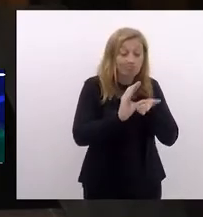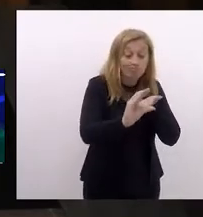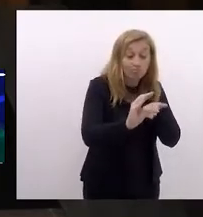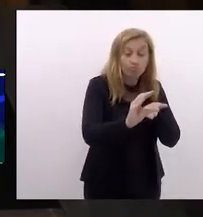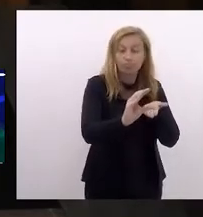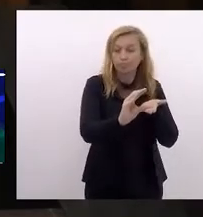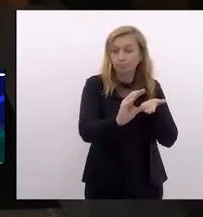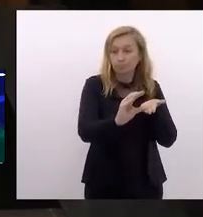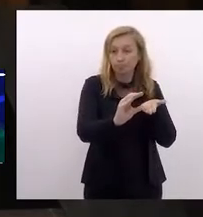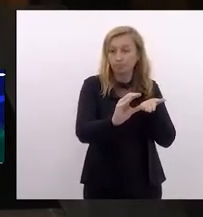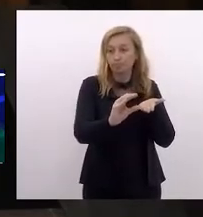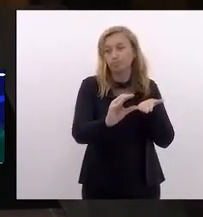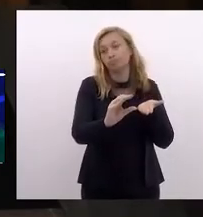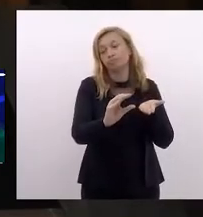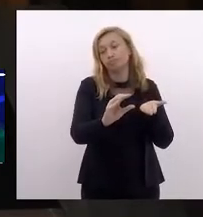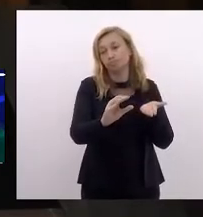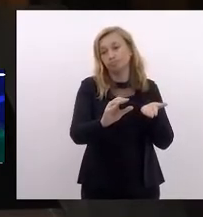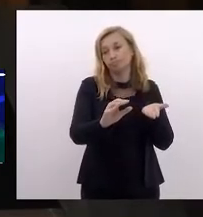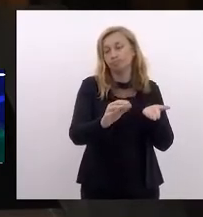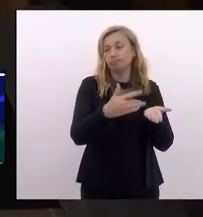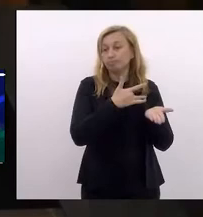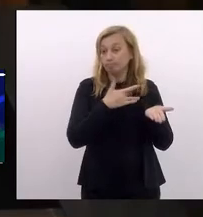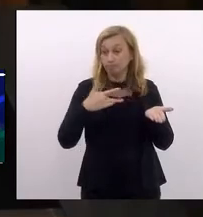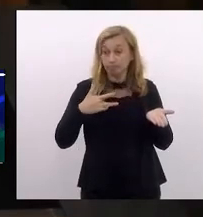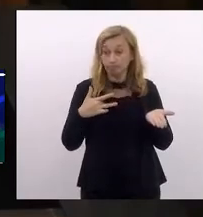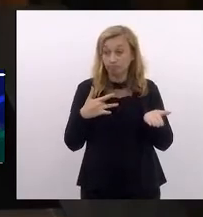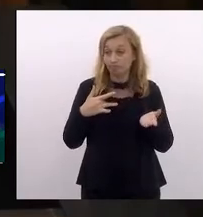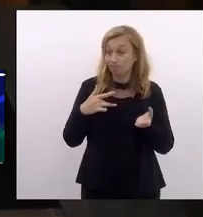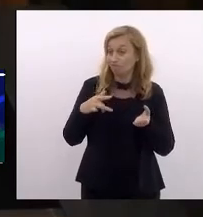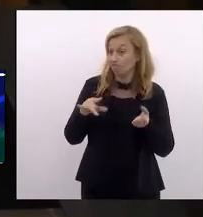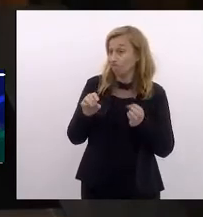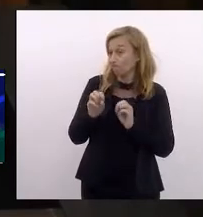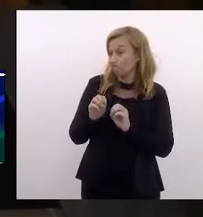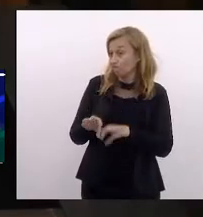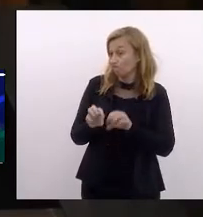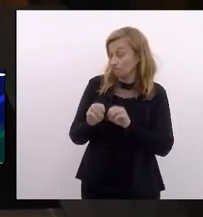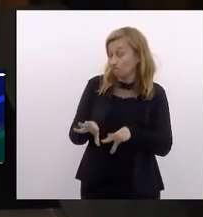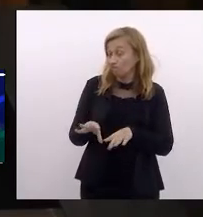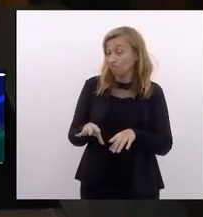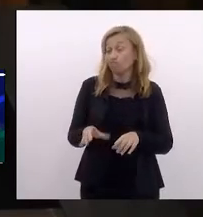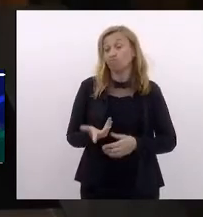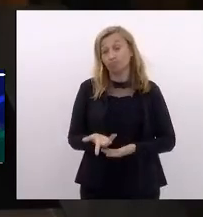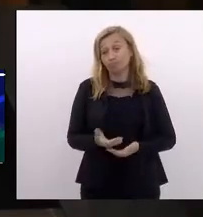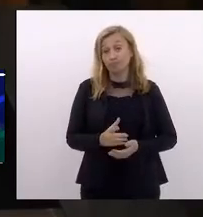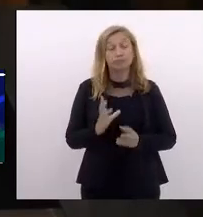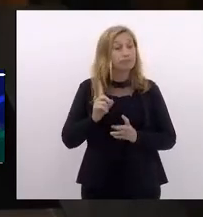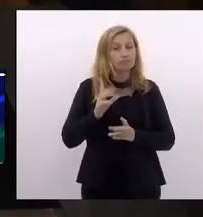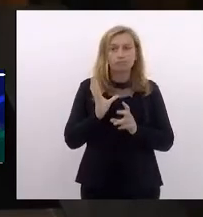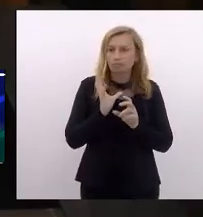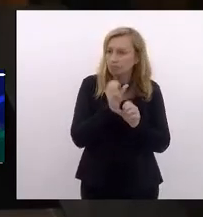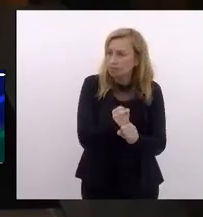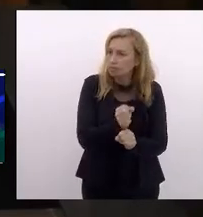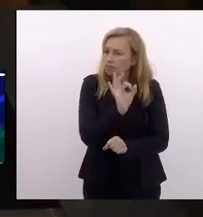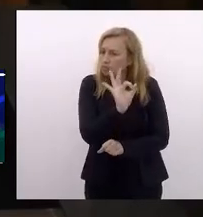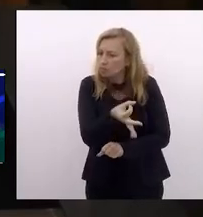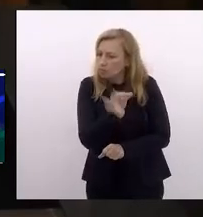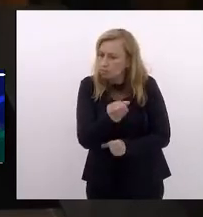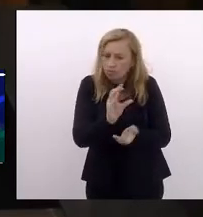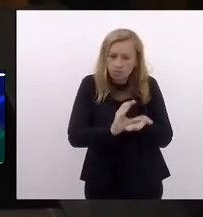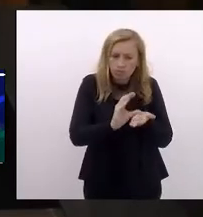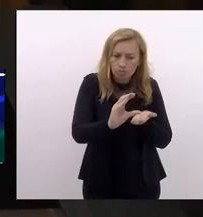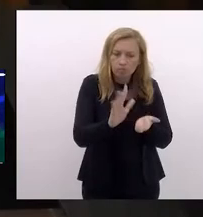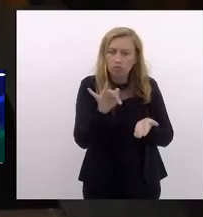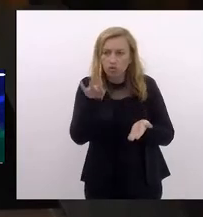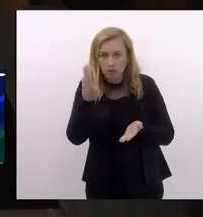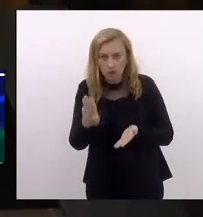mínimo condicional não aplicou também é não calculou corretamente os recursos